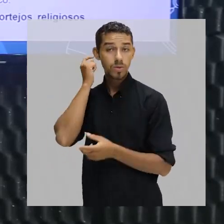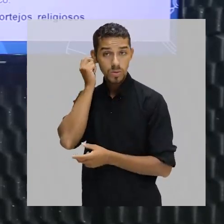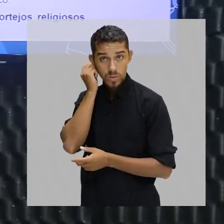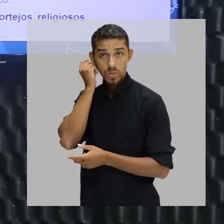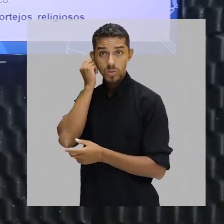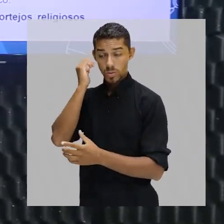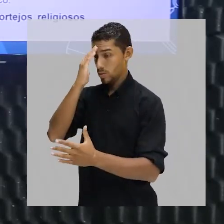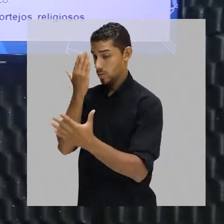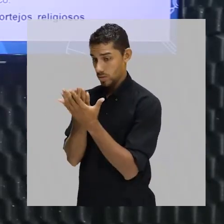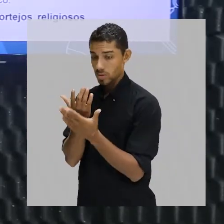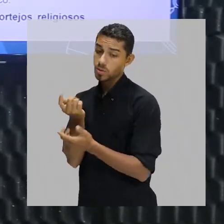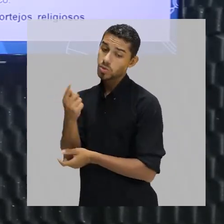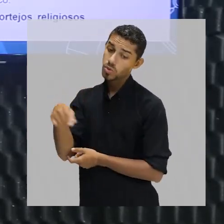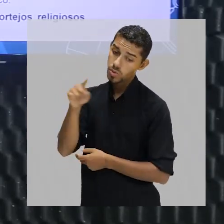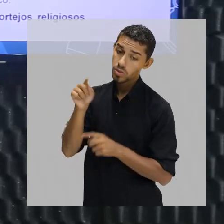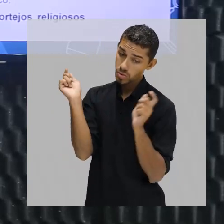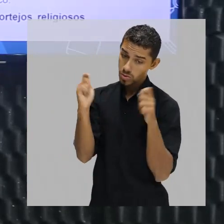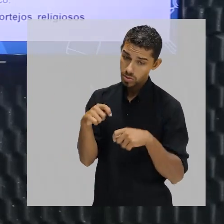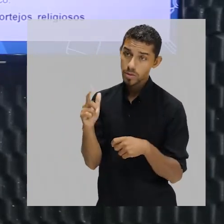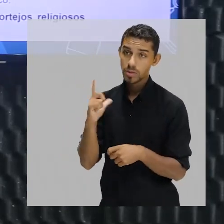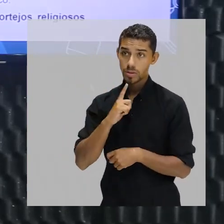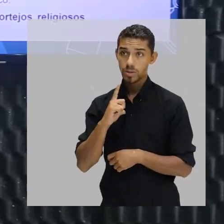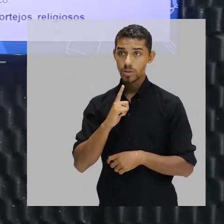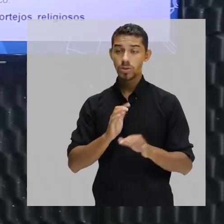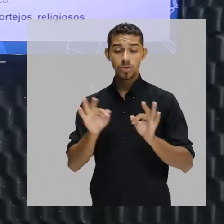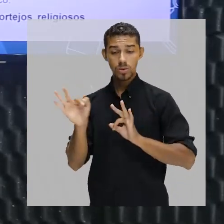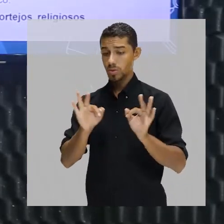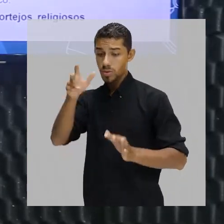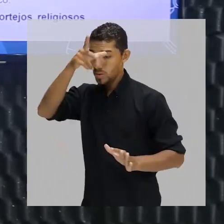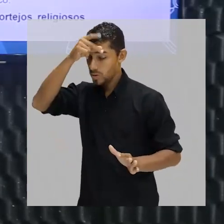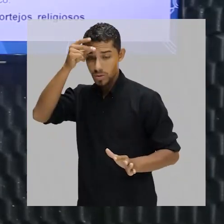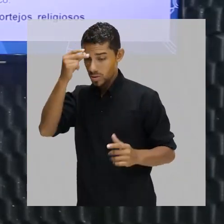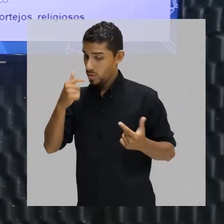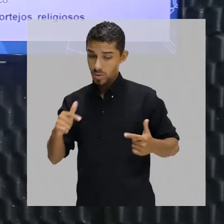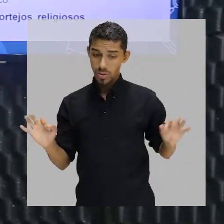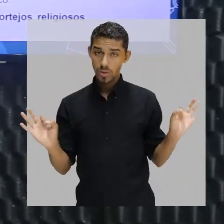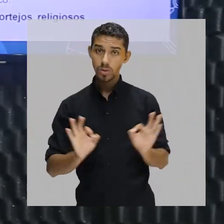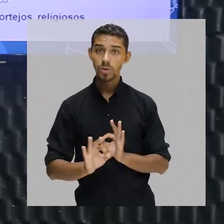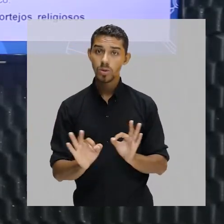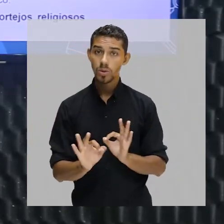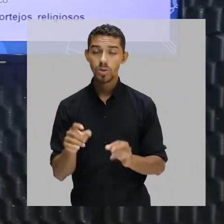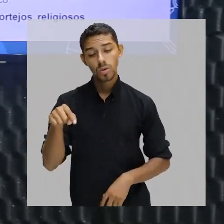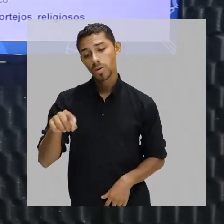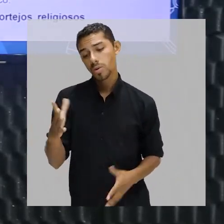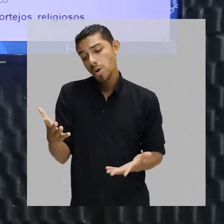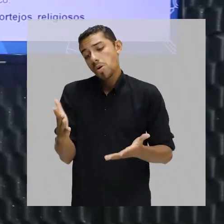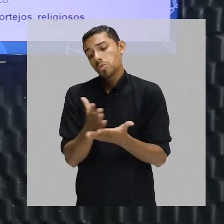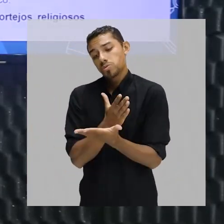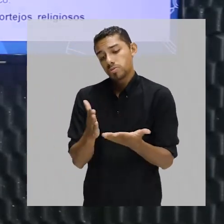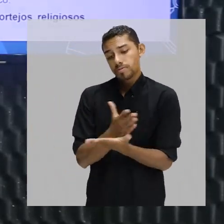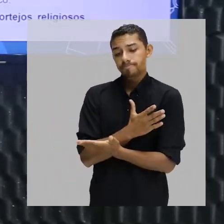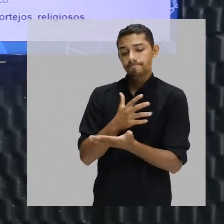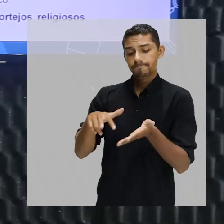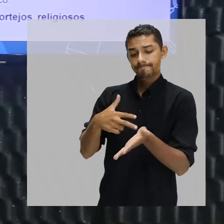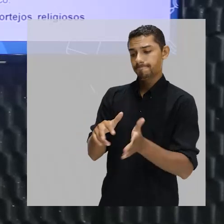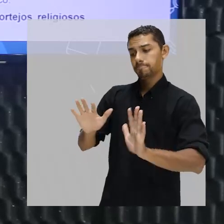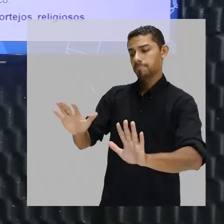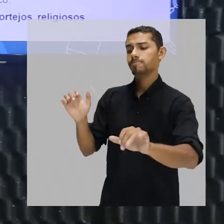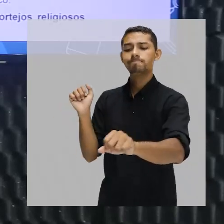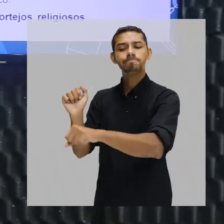eu acredito, porque a gente já tem ordem de várias prefeituras que não vão ter carnavais no sentido tradicional, muitas dessas danças estão,